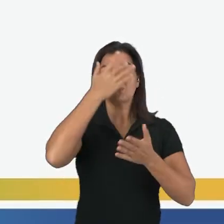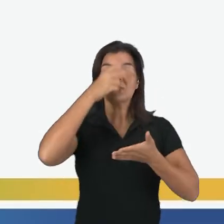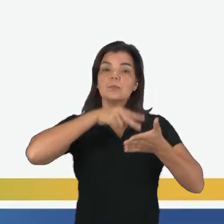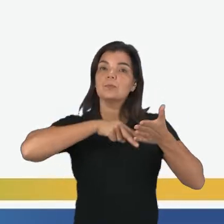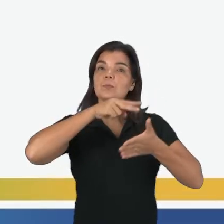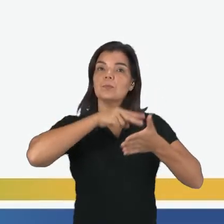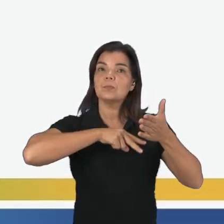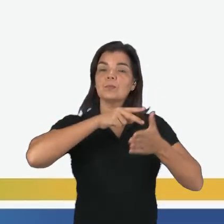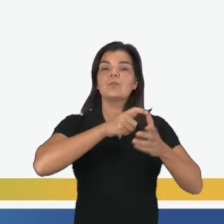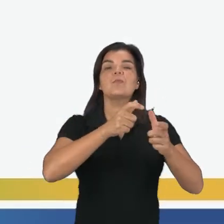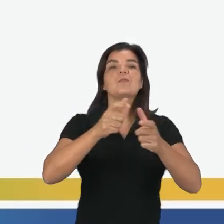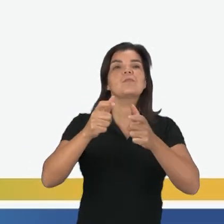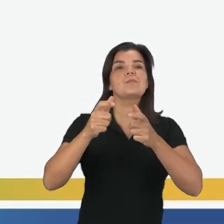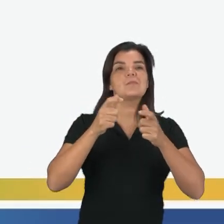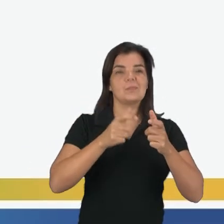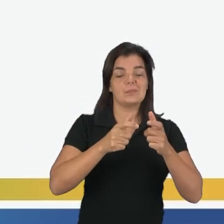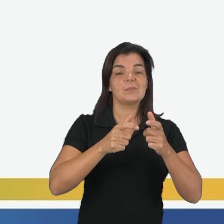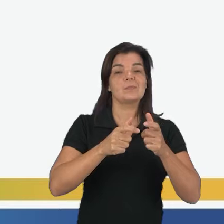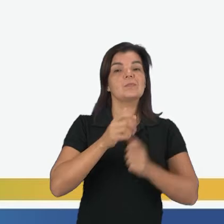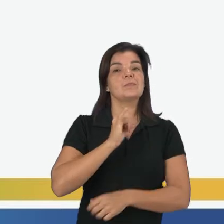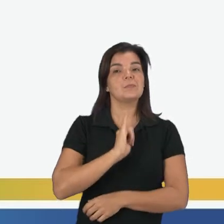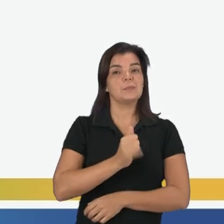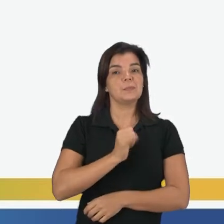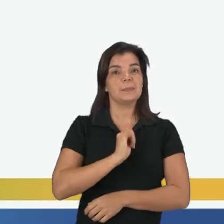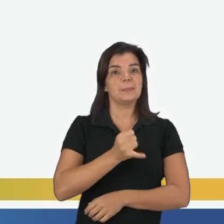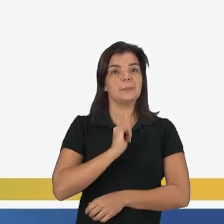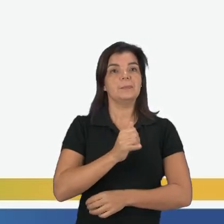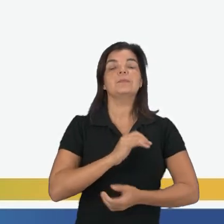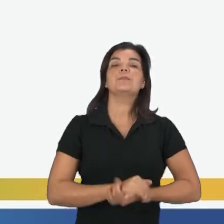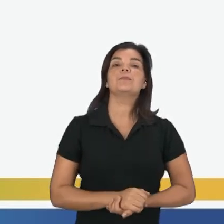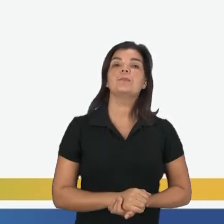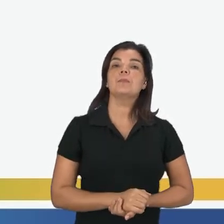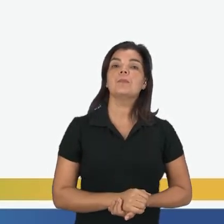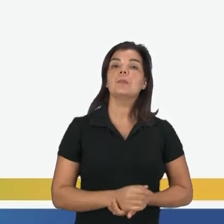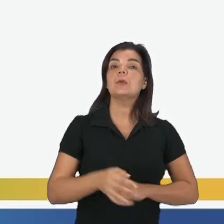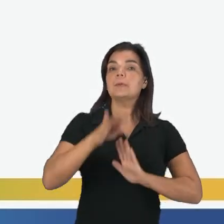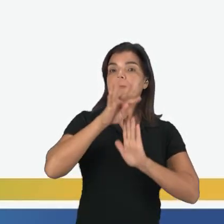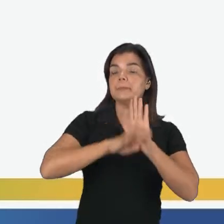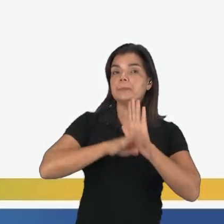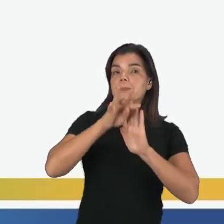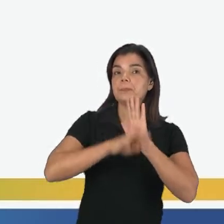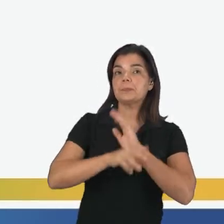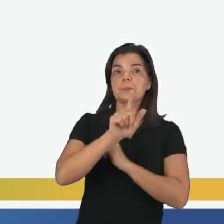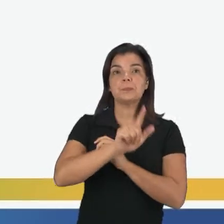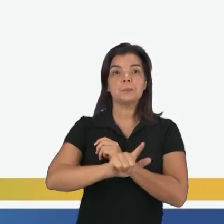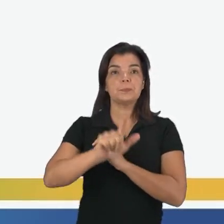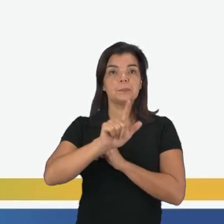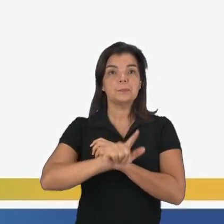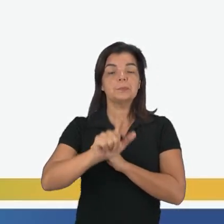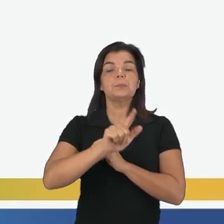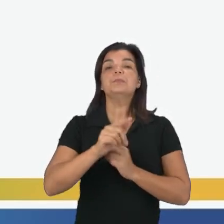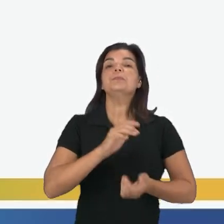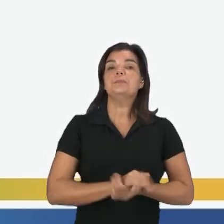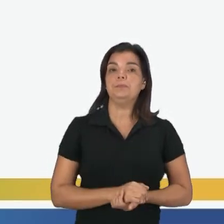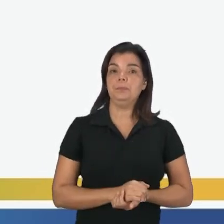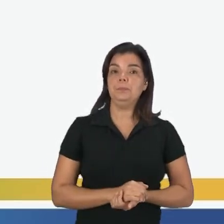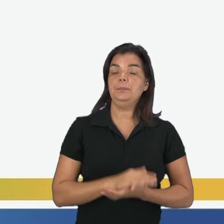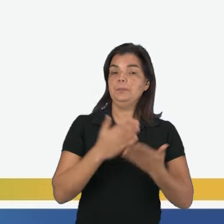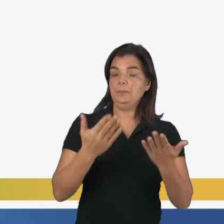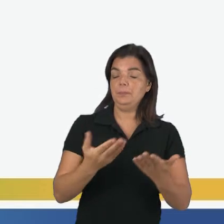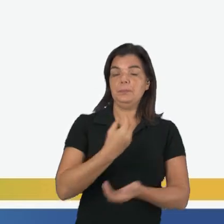para conduzir o leitor pelos cenários e fatos narrados. Já que o narrador ele